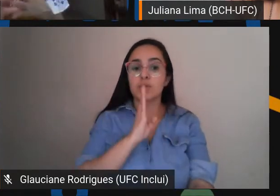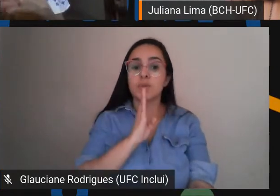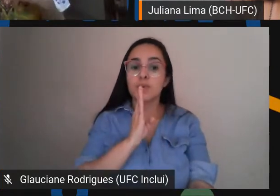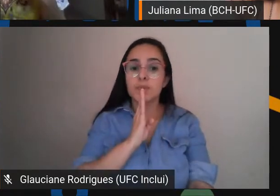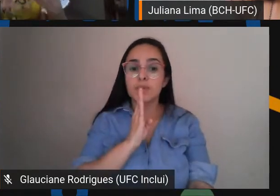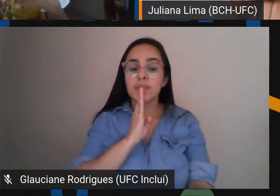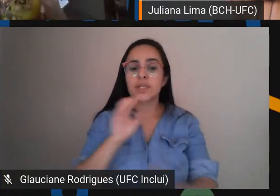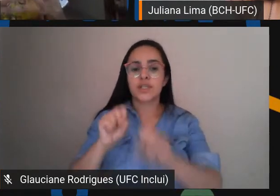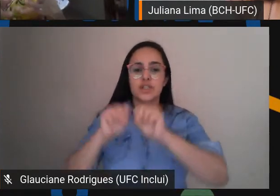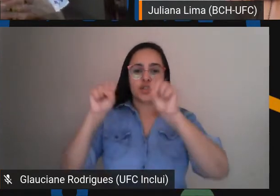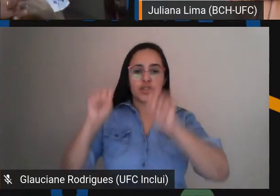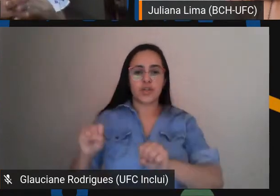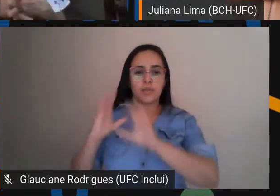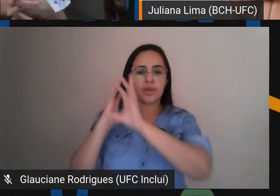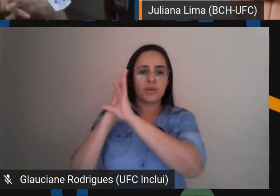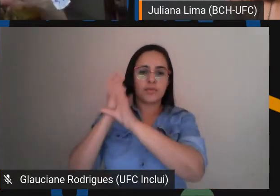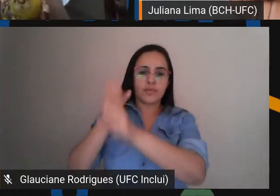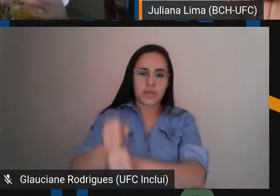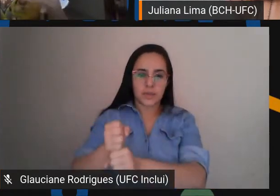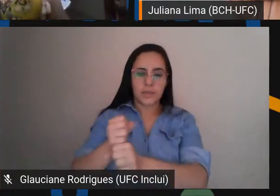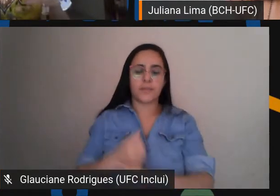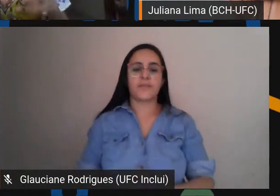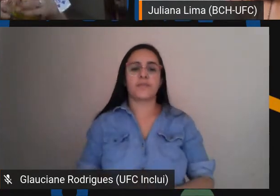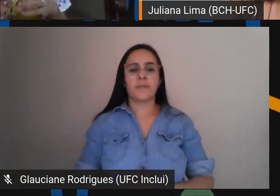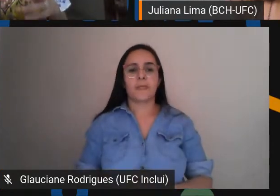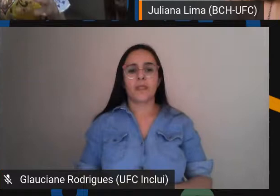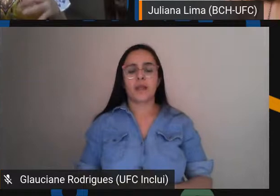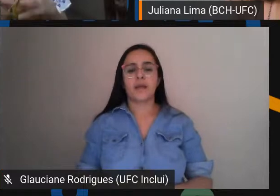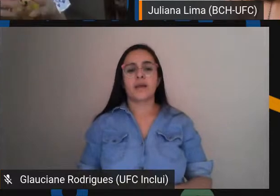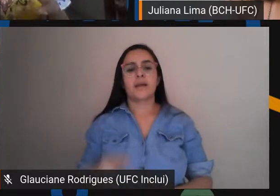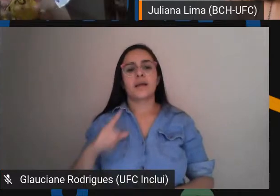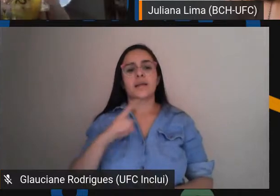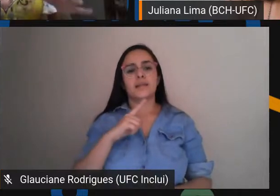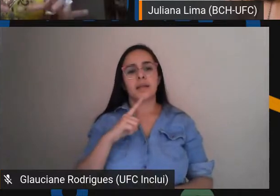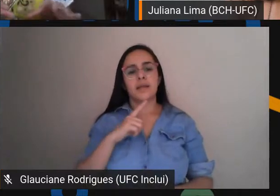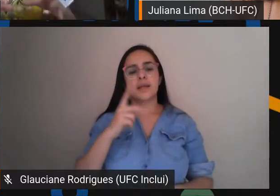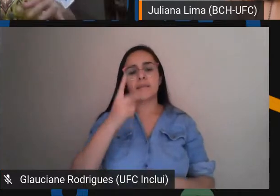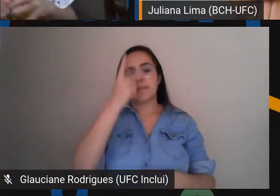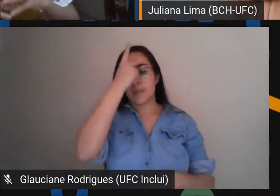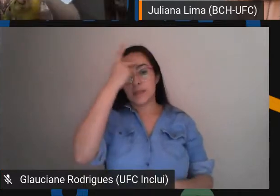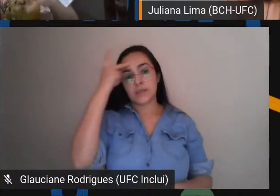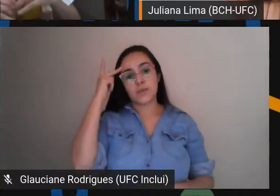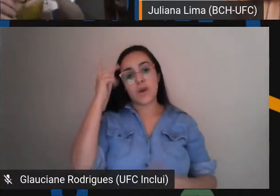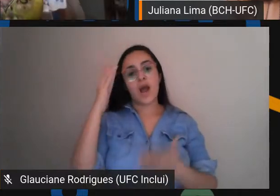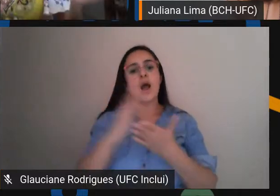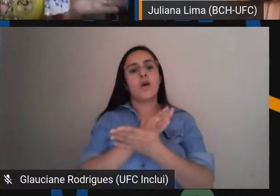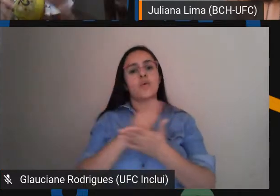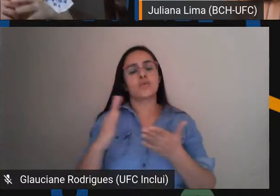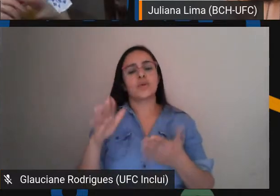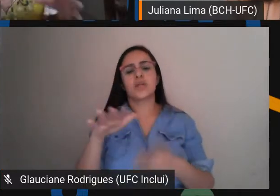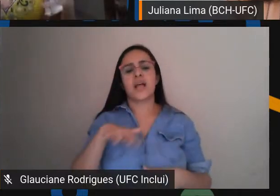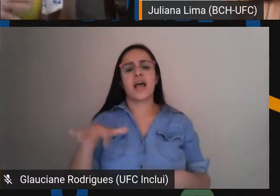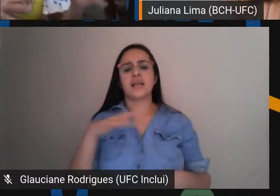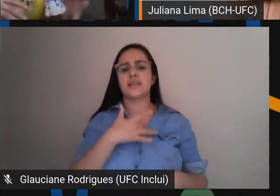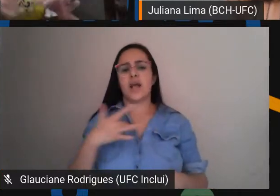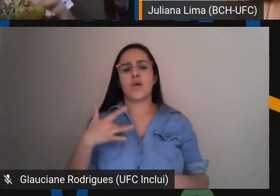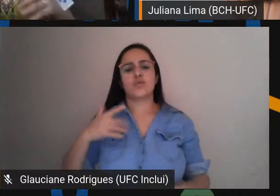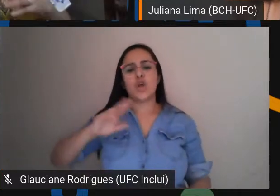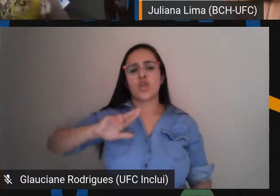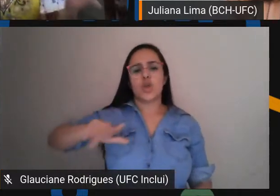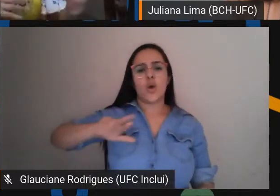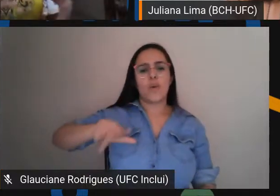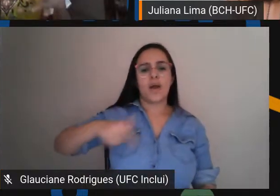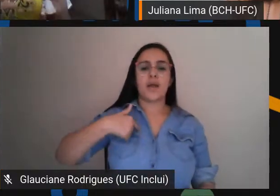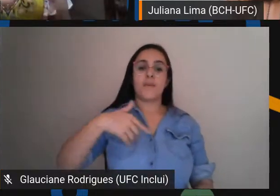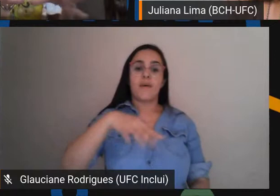dois cursos, né, e a gente tem comentários, tem pessoas que falam, não sou da área da saúde, né, sou da área de